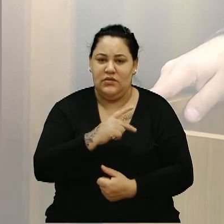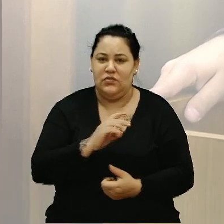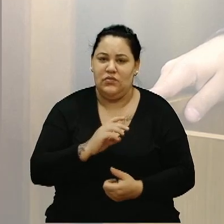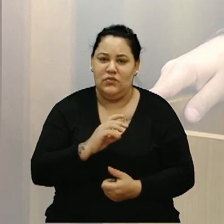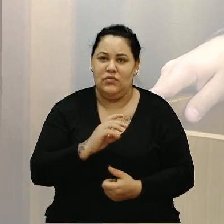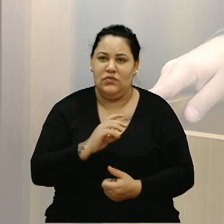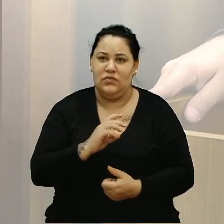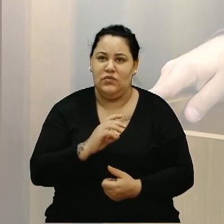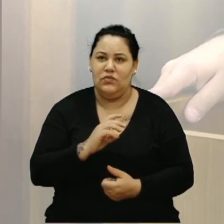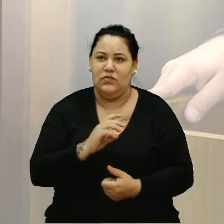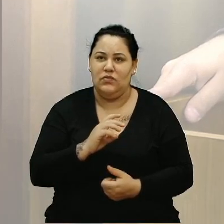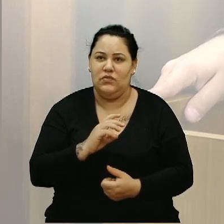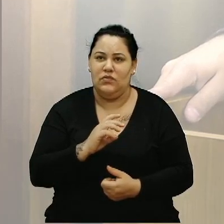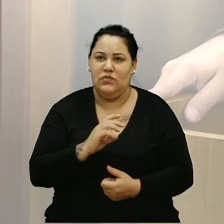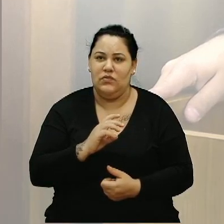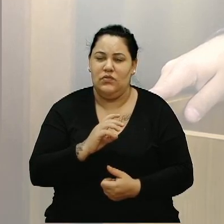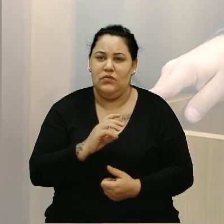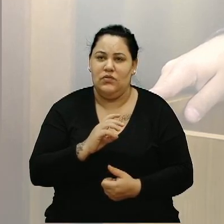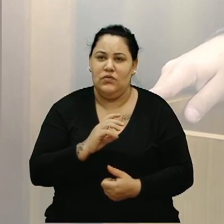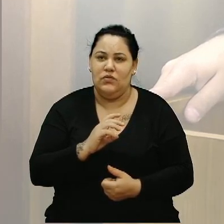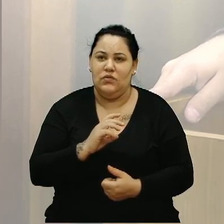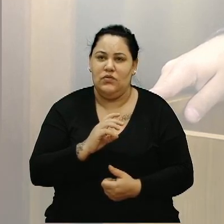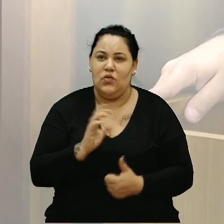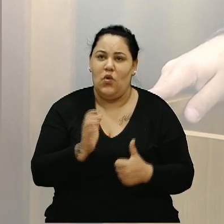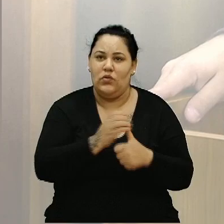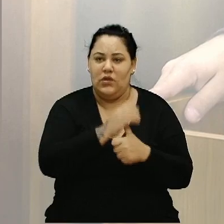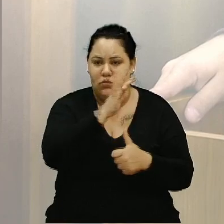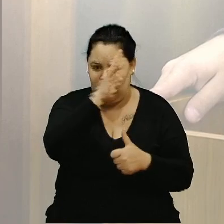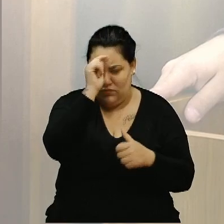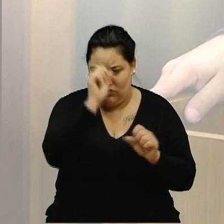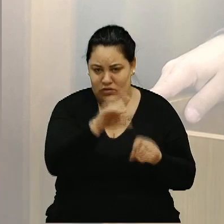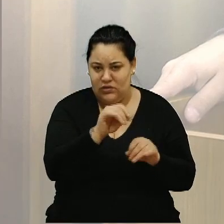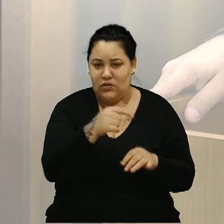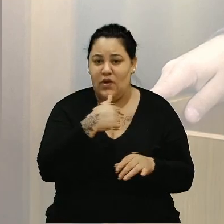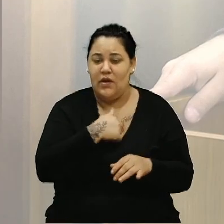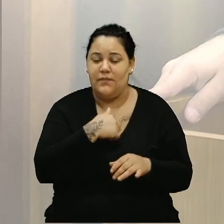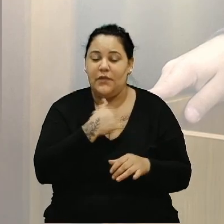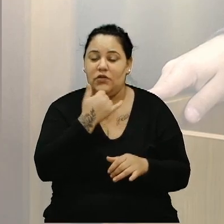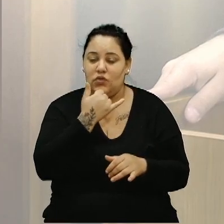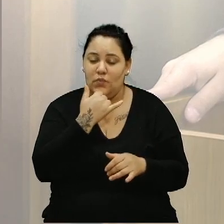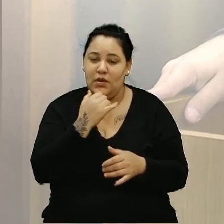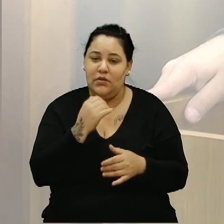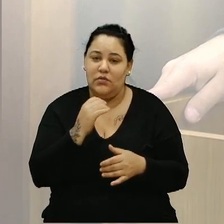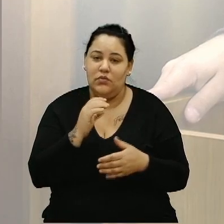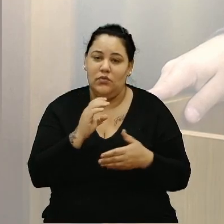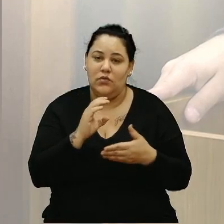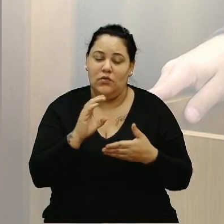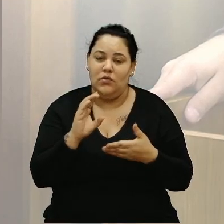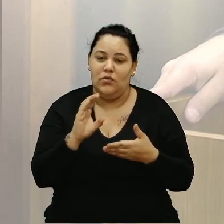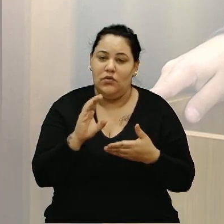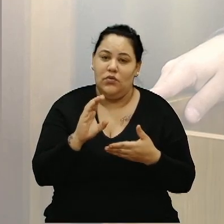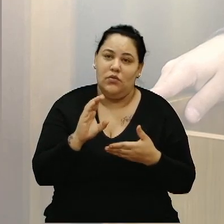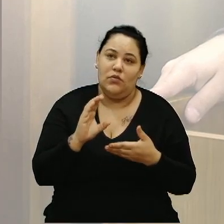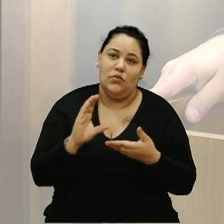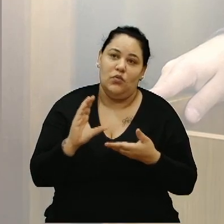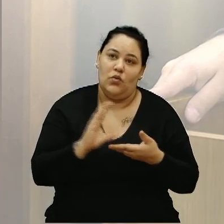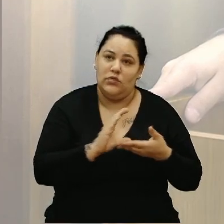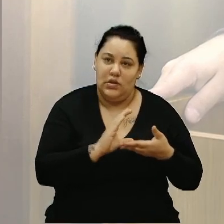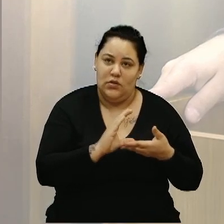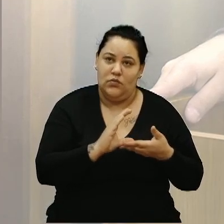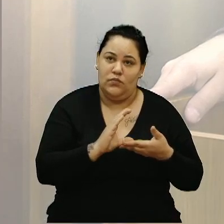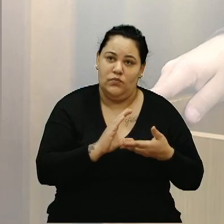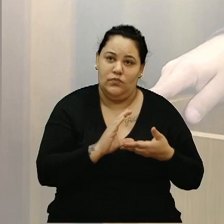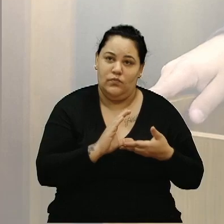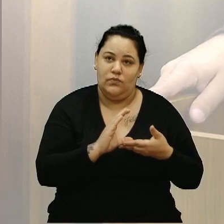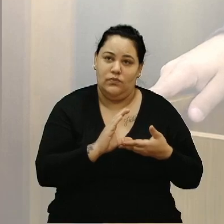Educação, eu, enquanto presidente, nós fomos favoráveis à criação e ao credenciamento da escola do Desvio